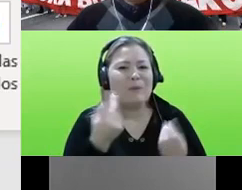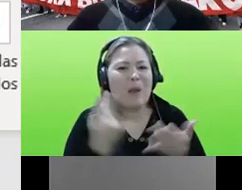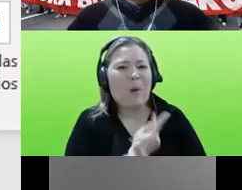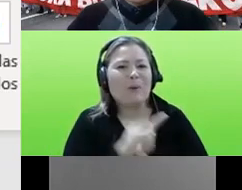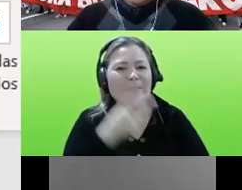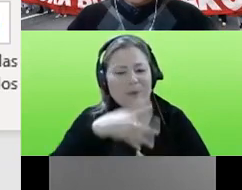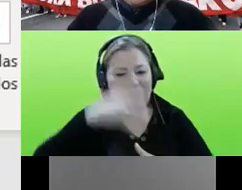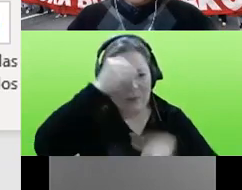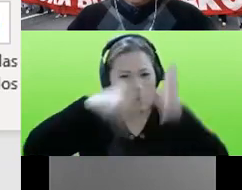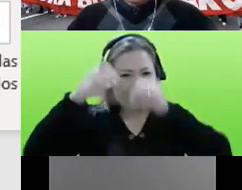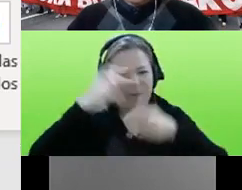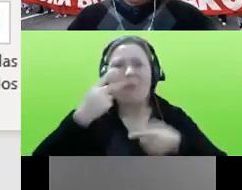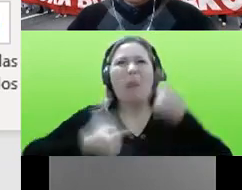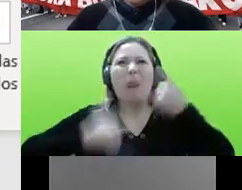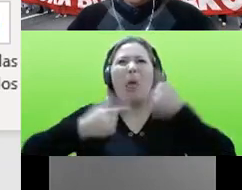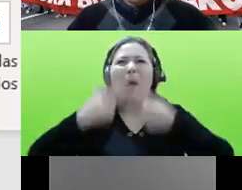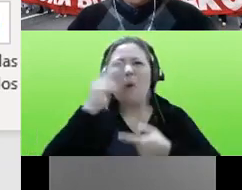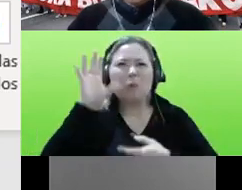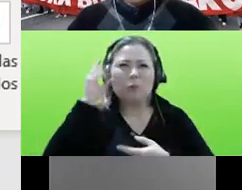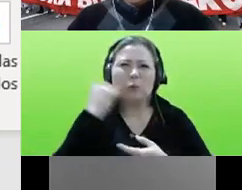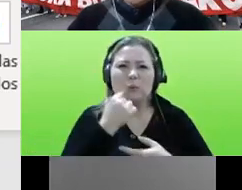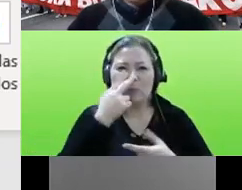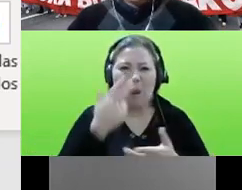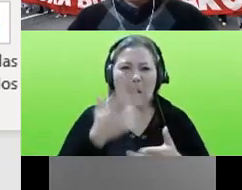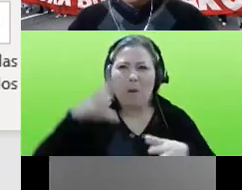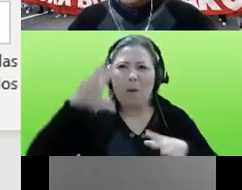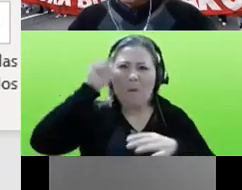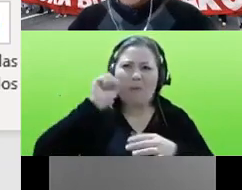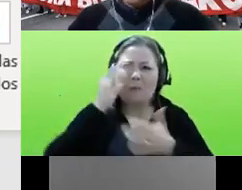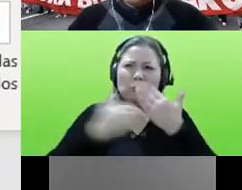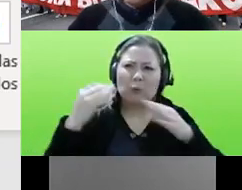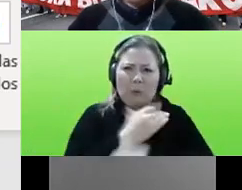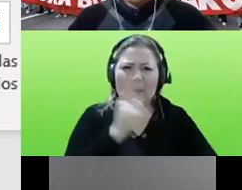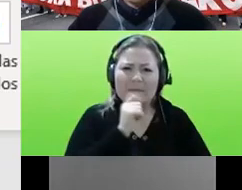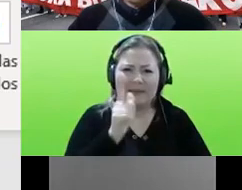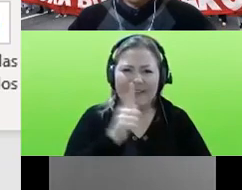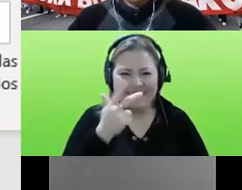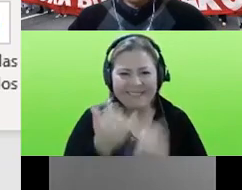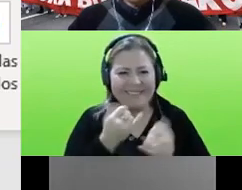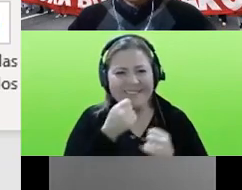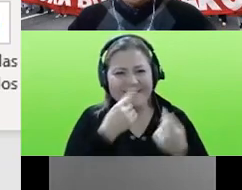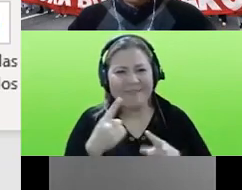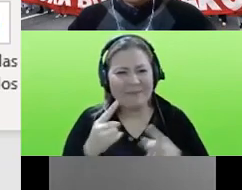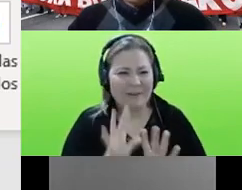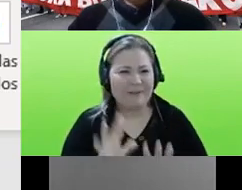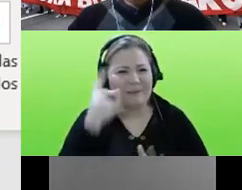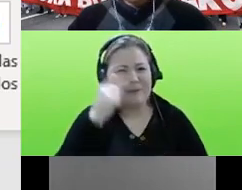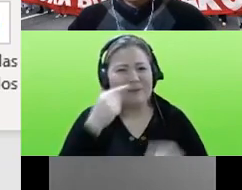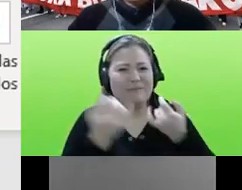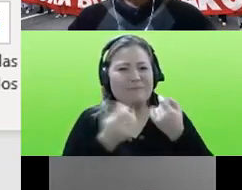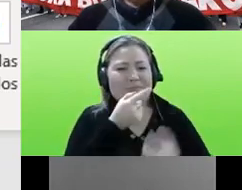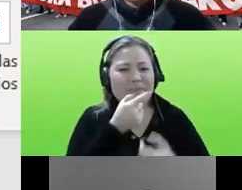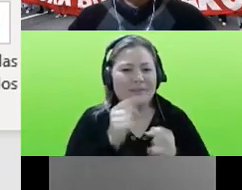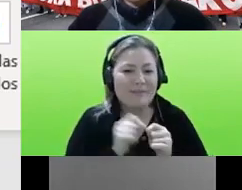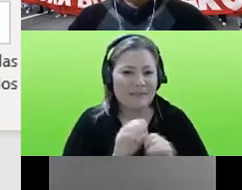absorveu. Então, esse livro de 2005, Entre Naturalismo e Religião, foi, sobretudo, para mim, o ponto